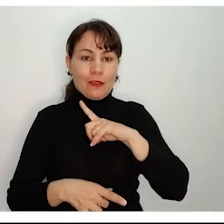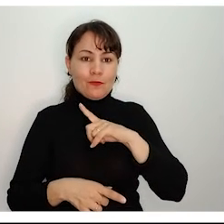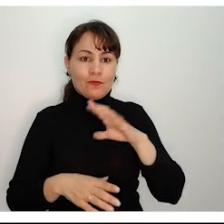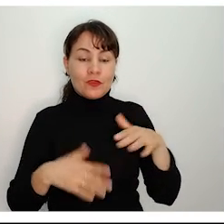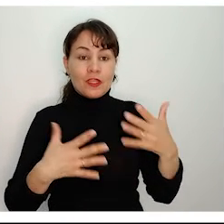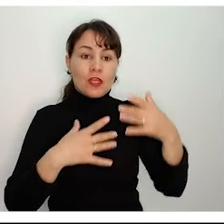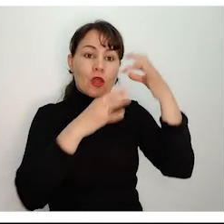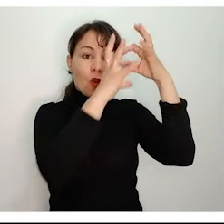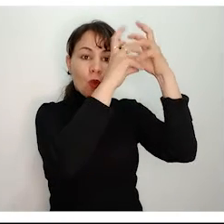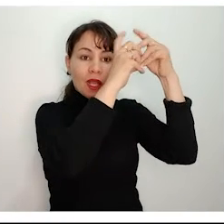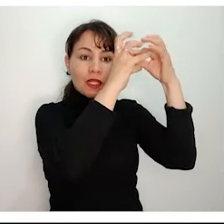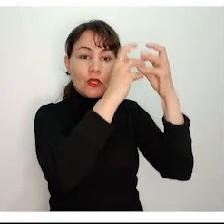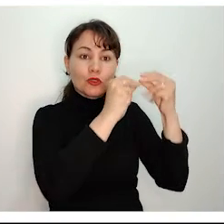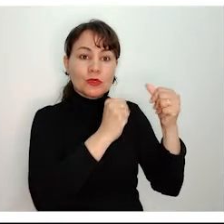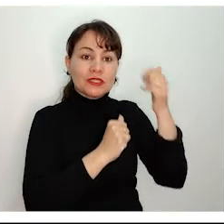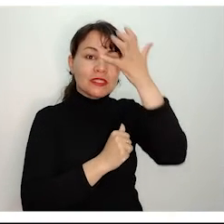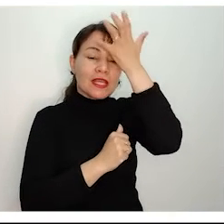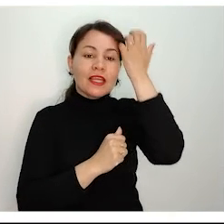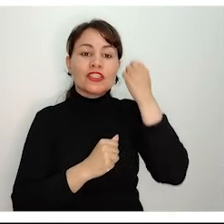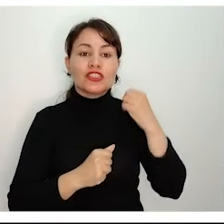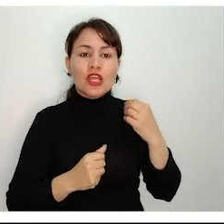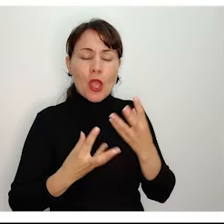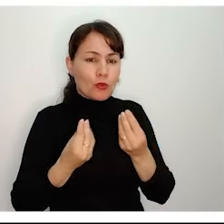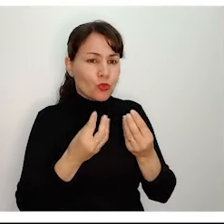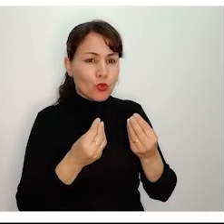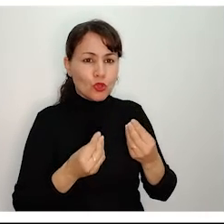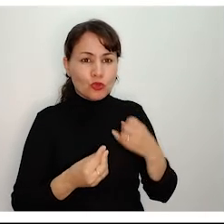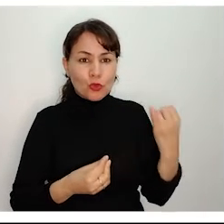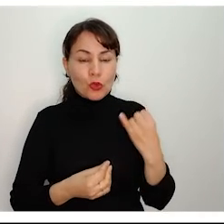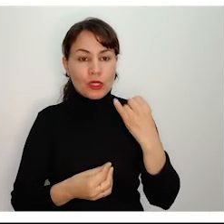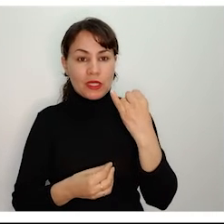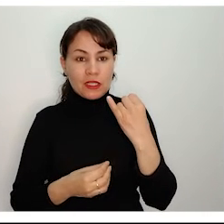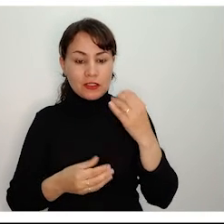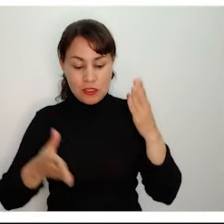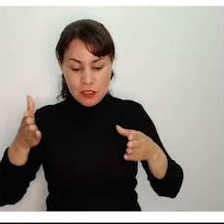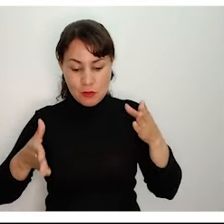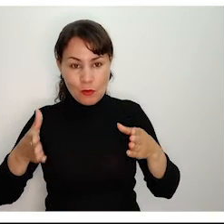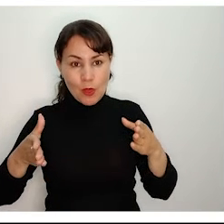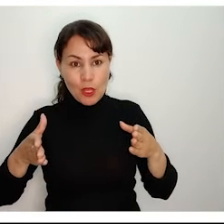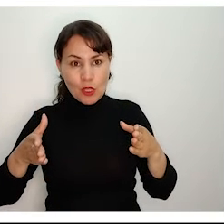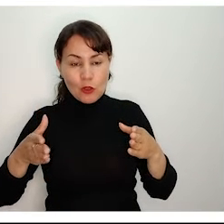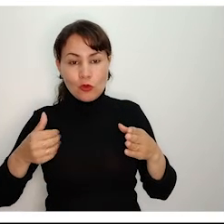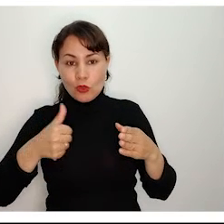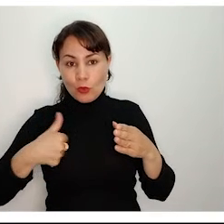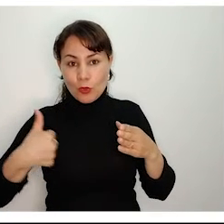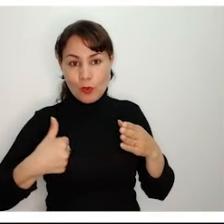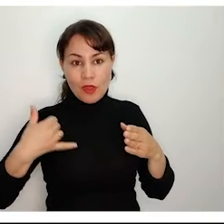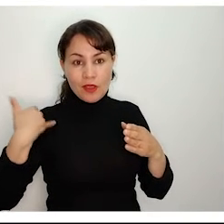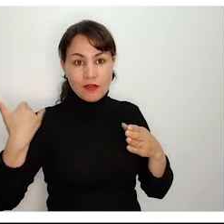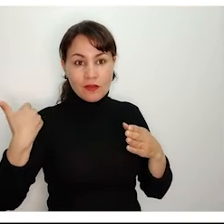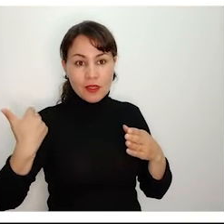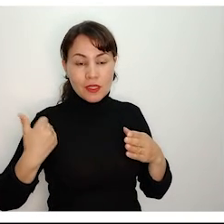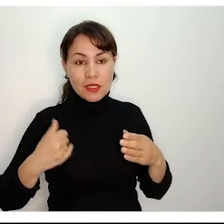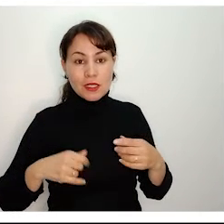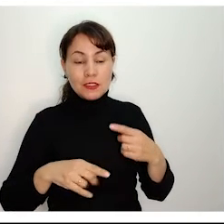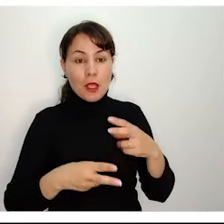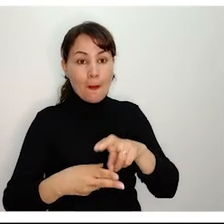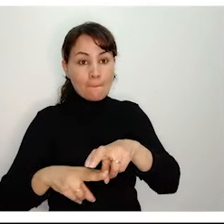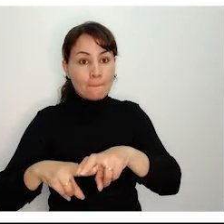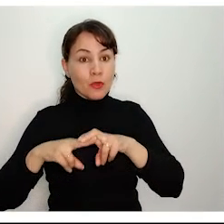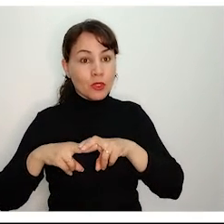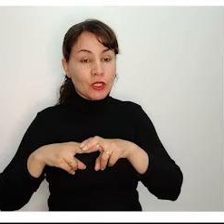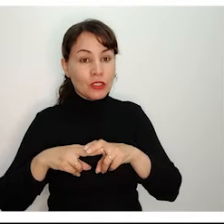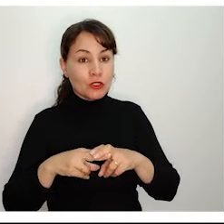importância que eles têm. Então, a neuroplasticidade é intensa durante todo esse período de primeira infância e por isso que